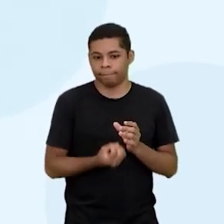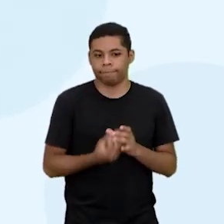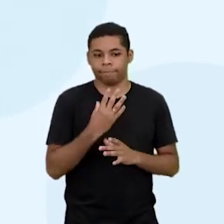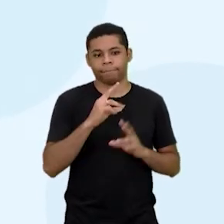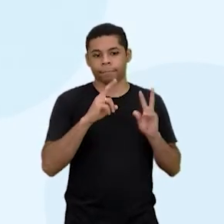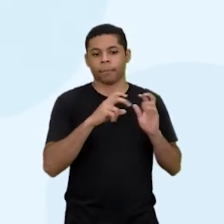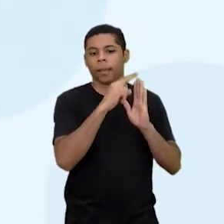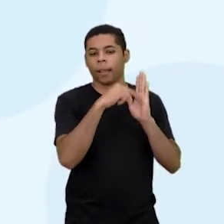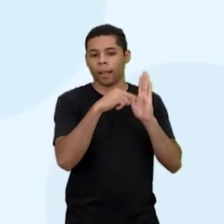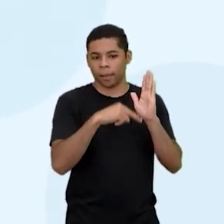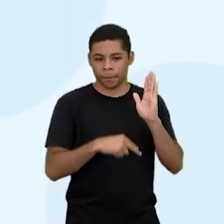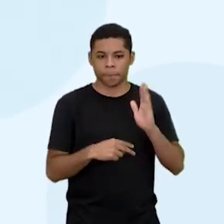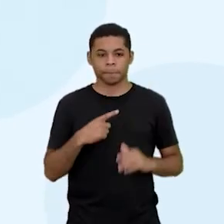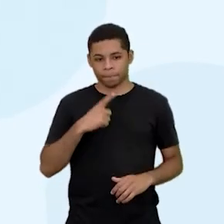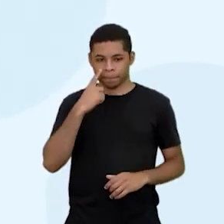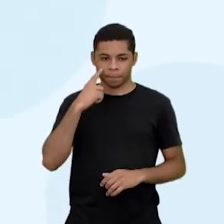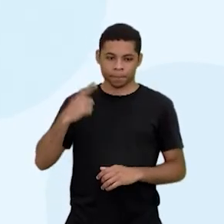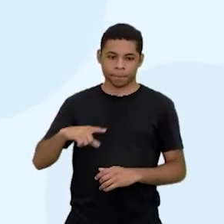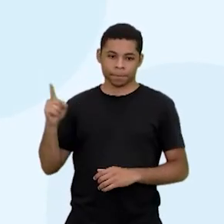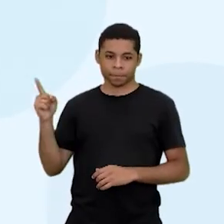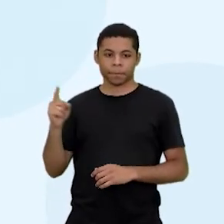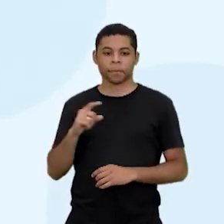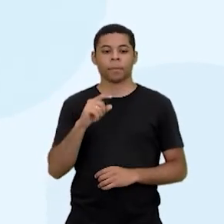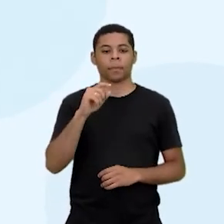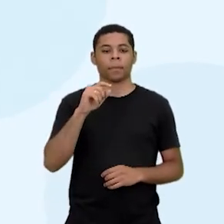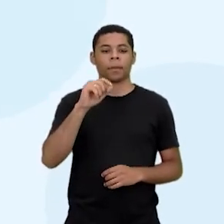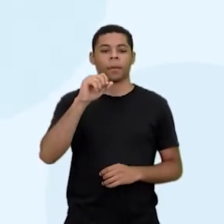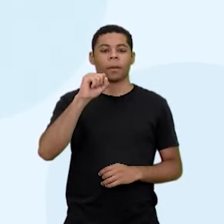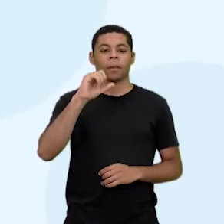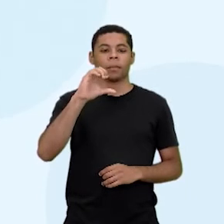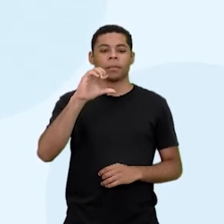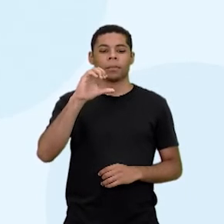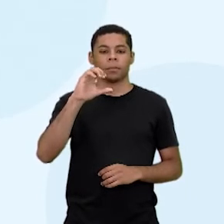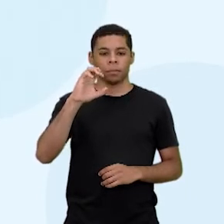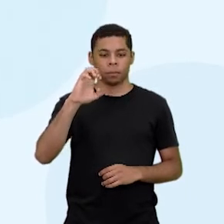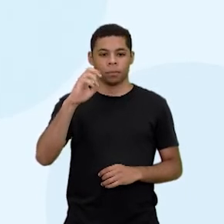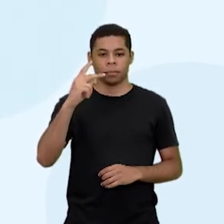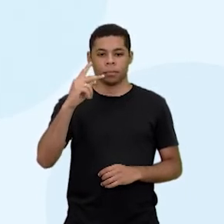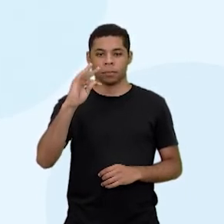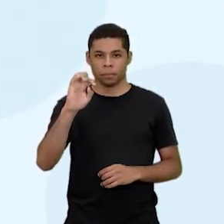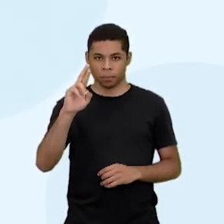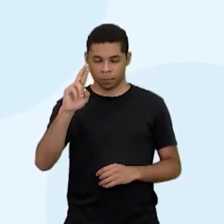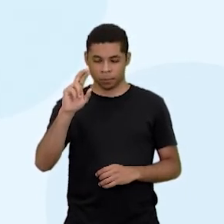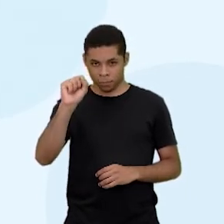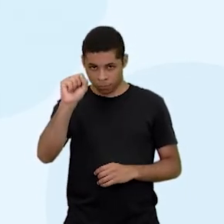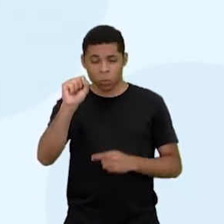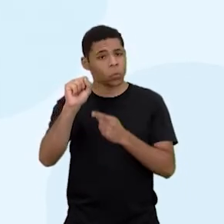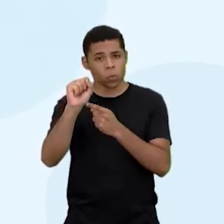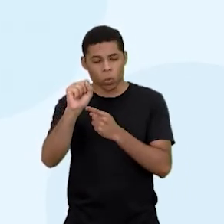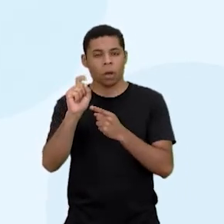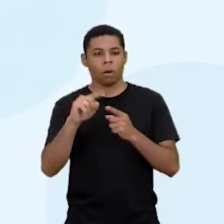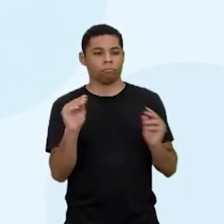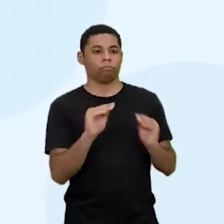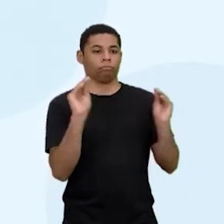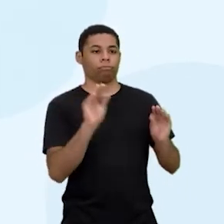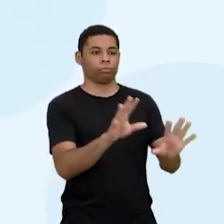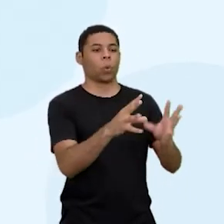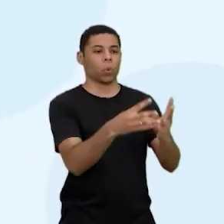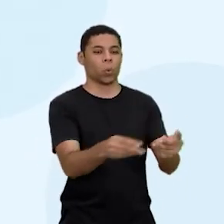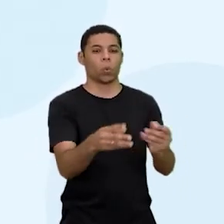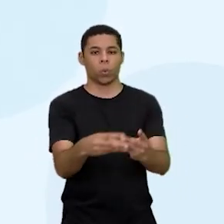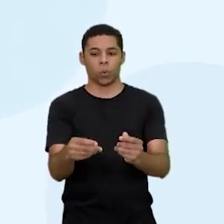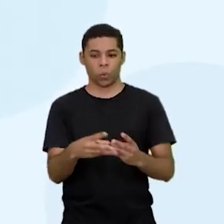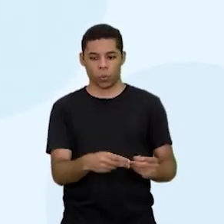coloquei, she carries a scepter, ela carrega um septo, que pode curar os aliados, que pode curar, can